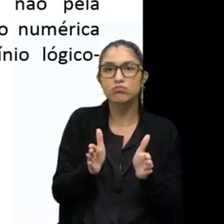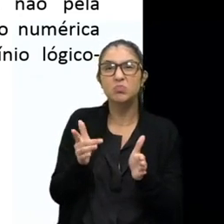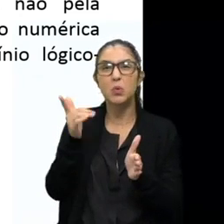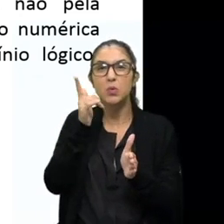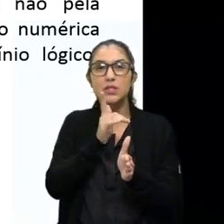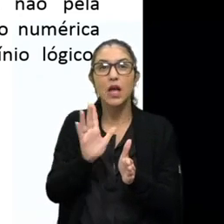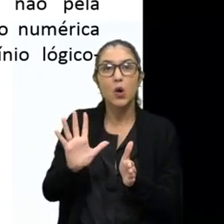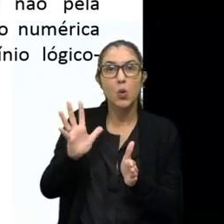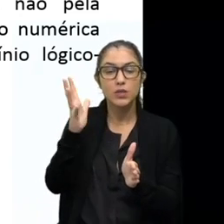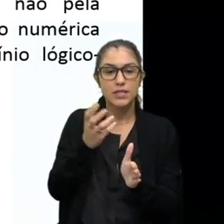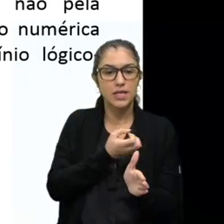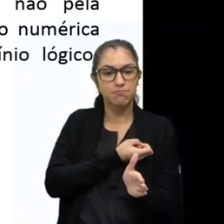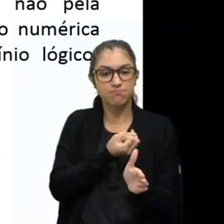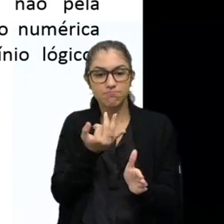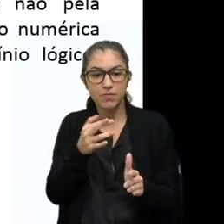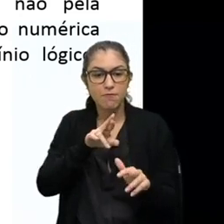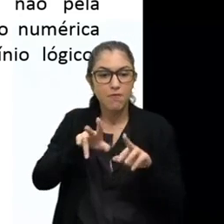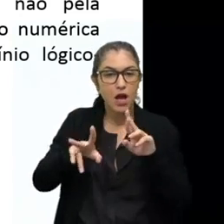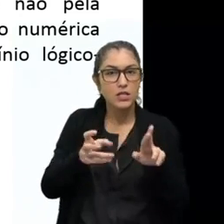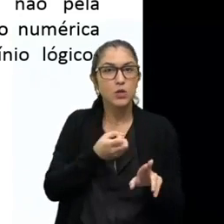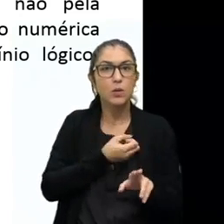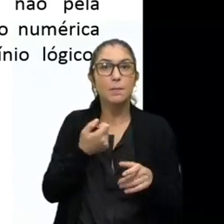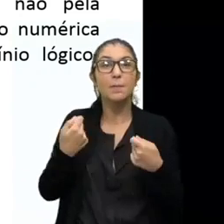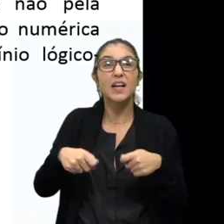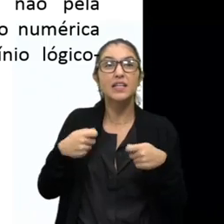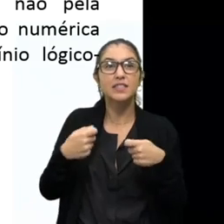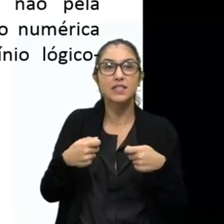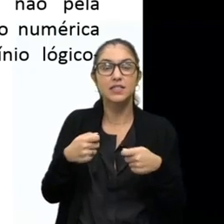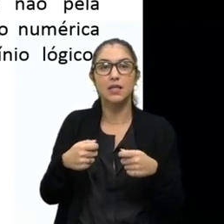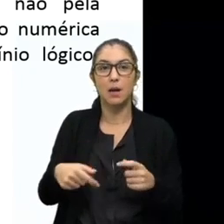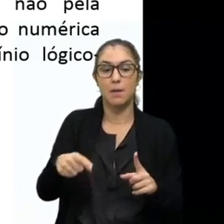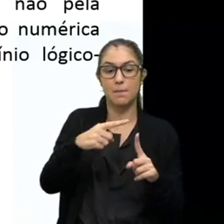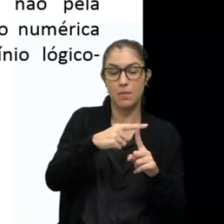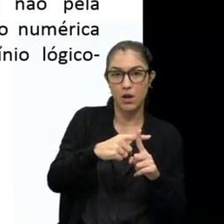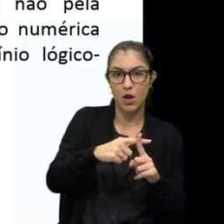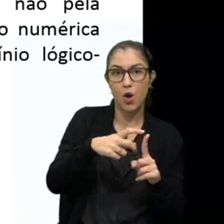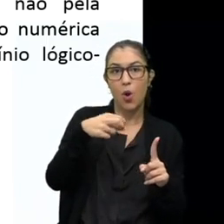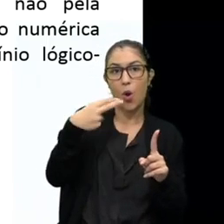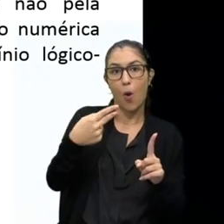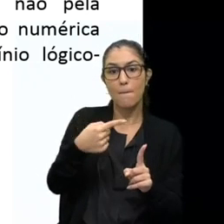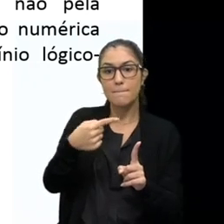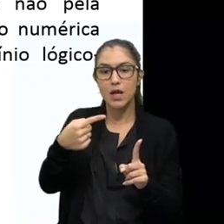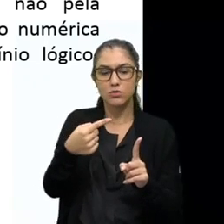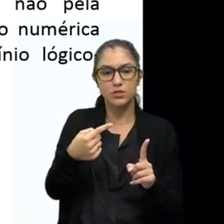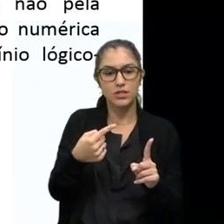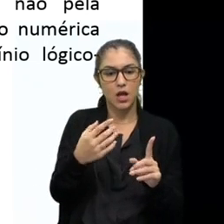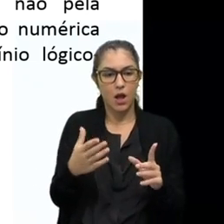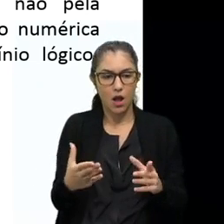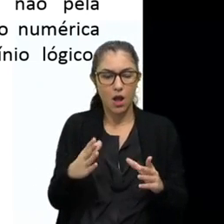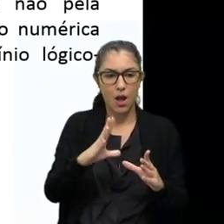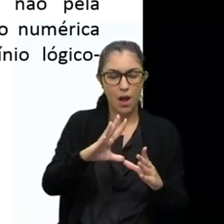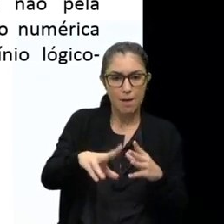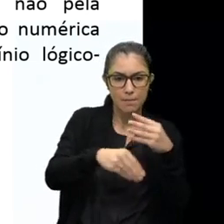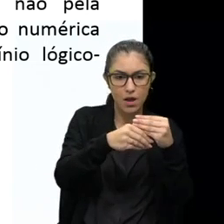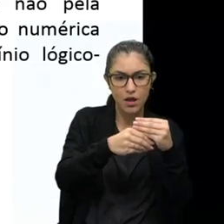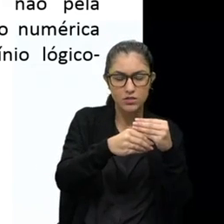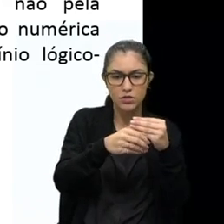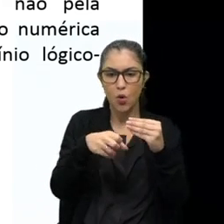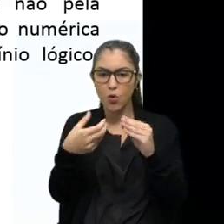aconteça a variação numérica, é necessário uma adição ou subtração de elementos, e não